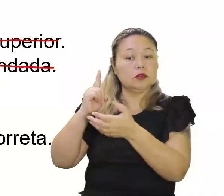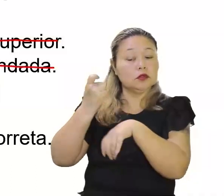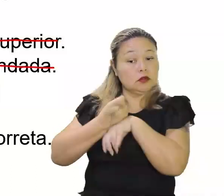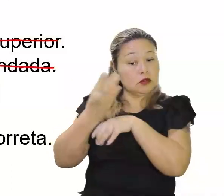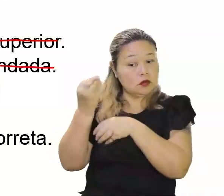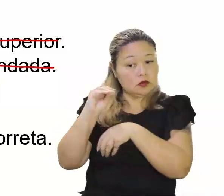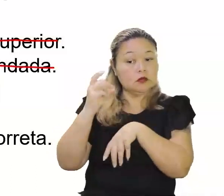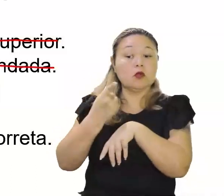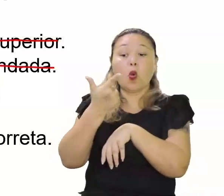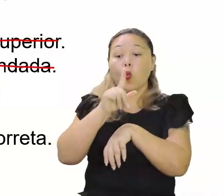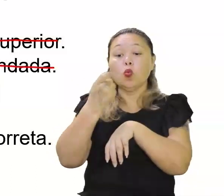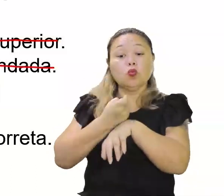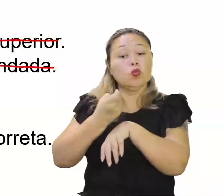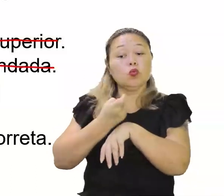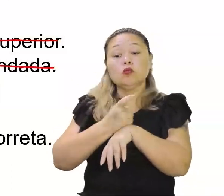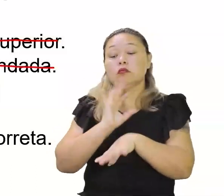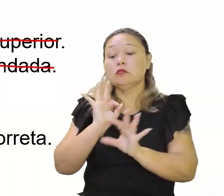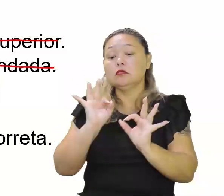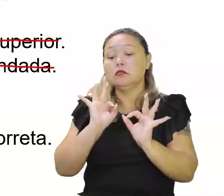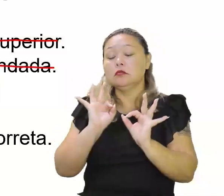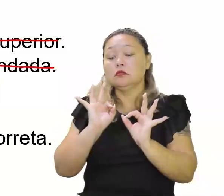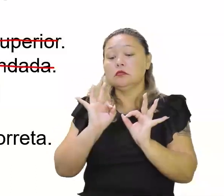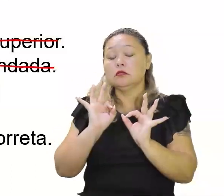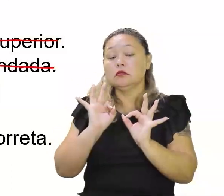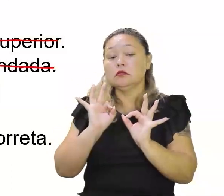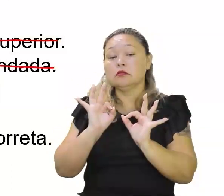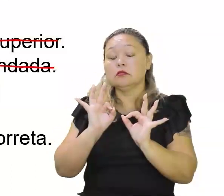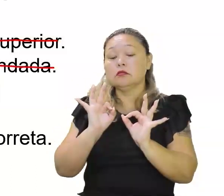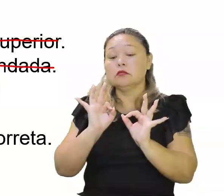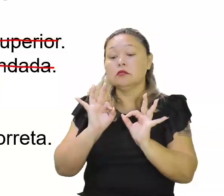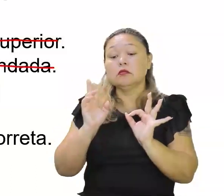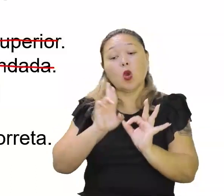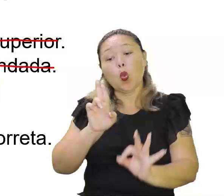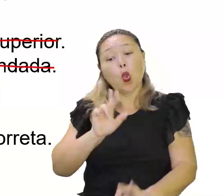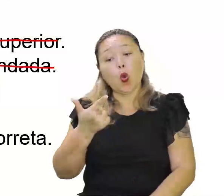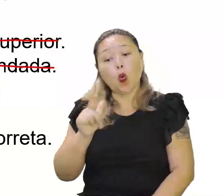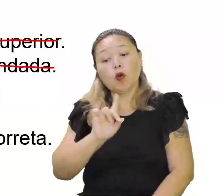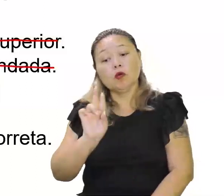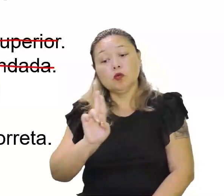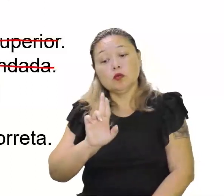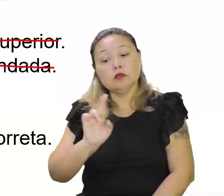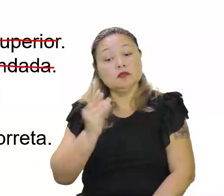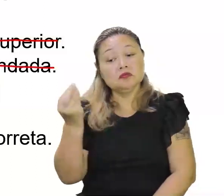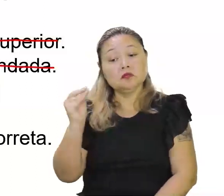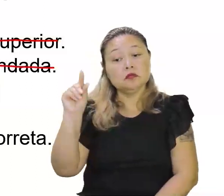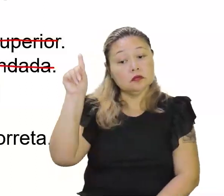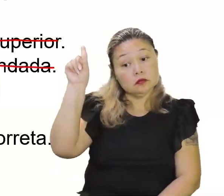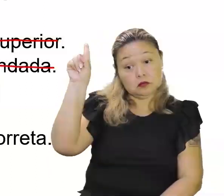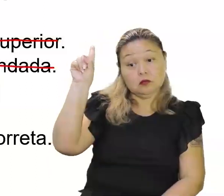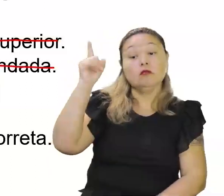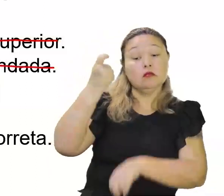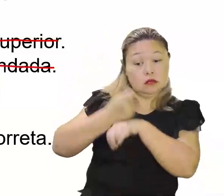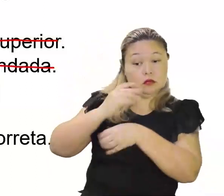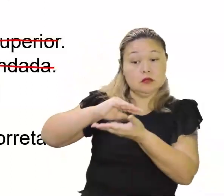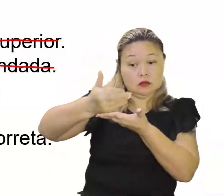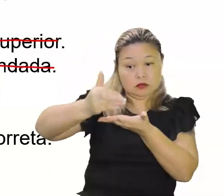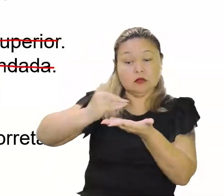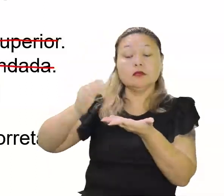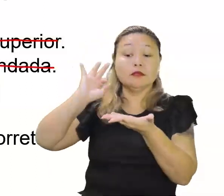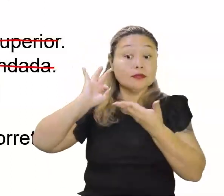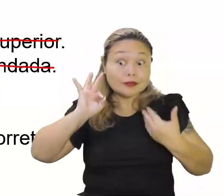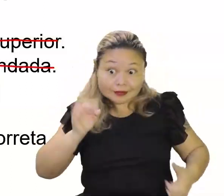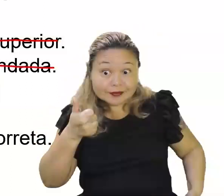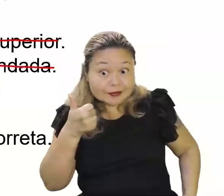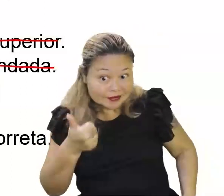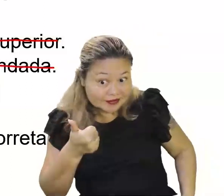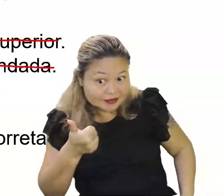Um outro sólido sem muita... sem nome, né? Não tem nomenclatura para ele, mas ele é um sólido geométrico, certo?